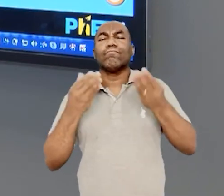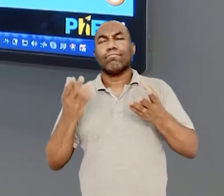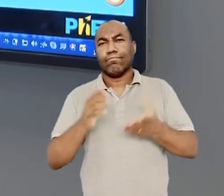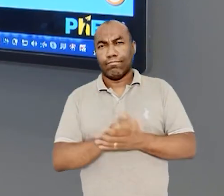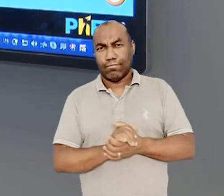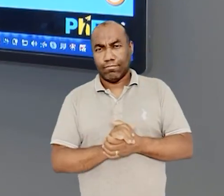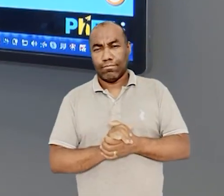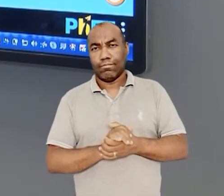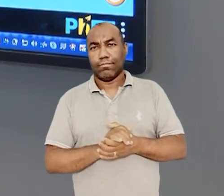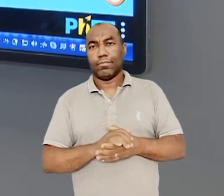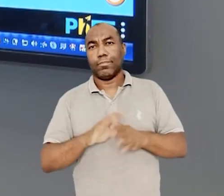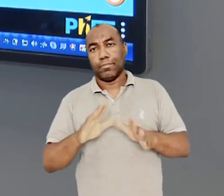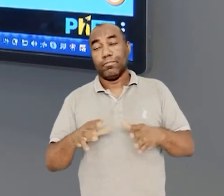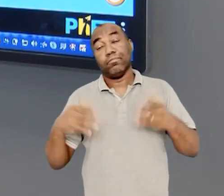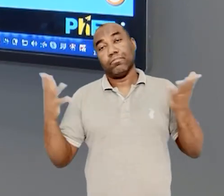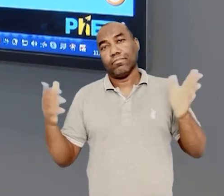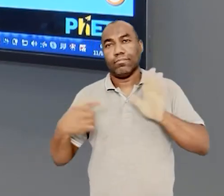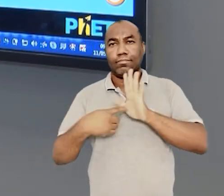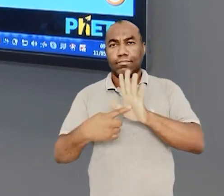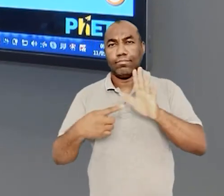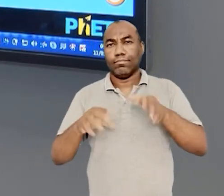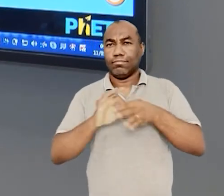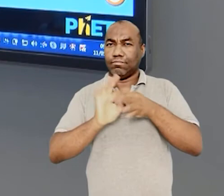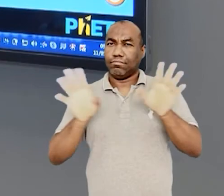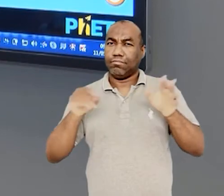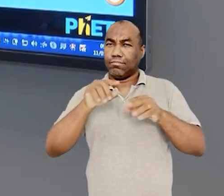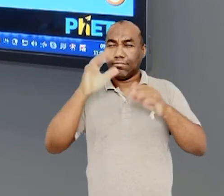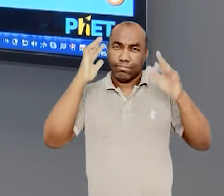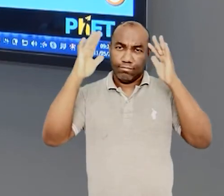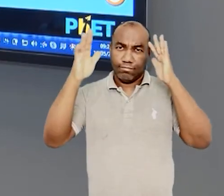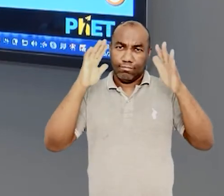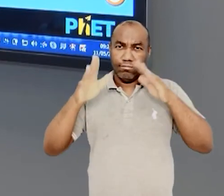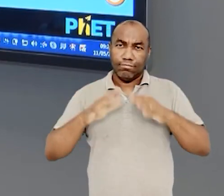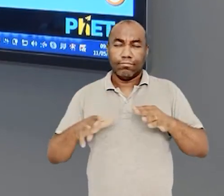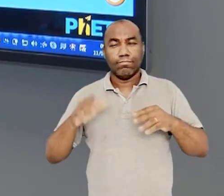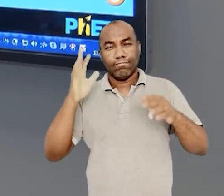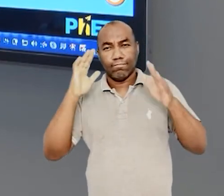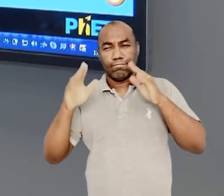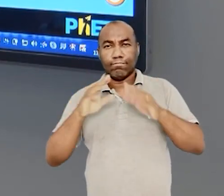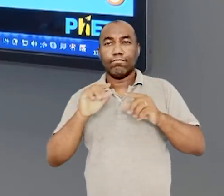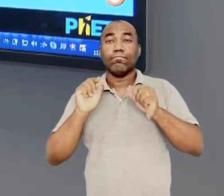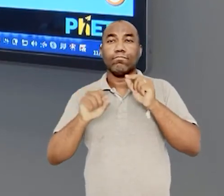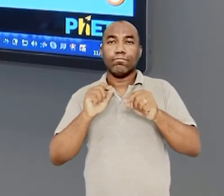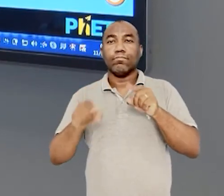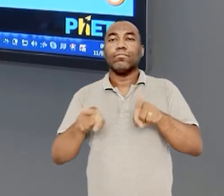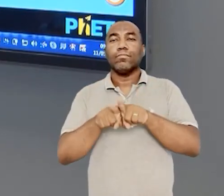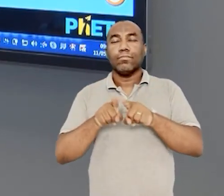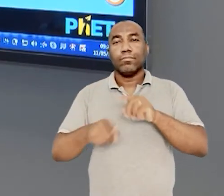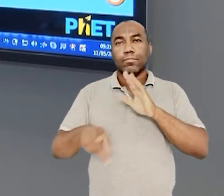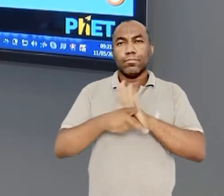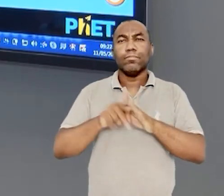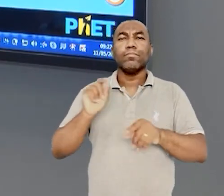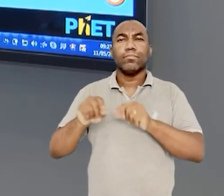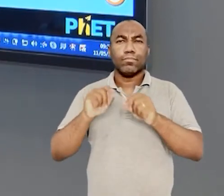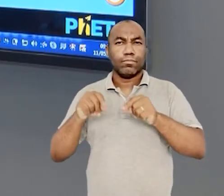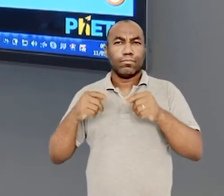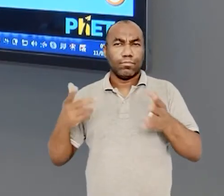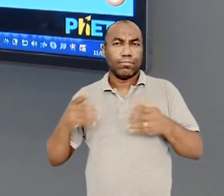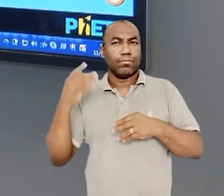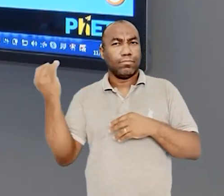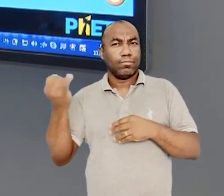corrente? Bom, eu deixo essa pergunta para você pensar e aí chegar a uma conclusão, lembrando que a fórmula é